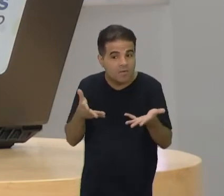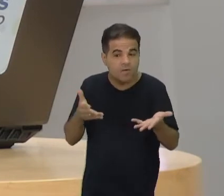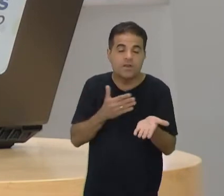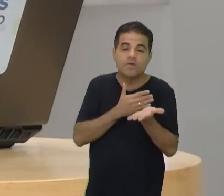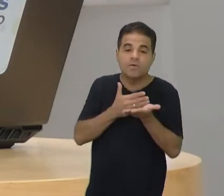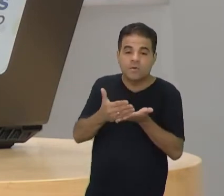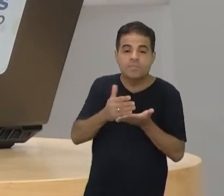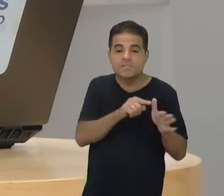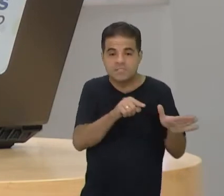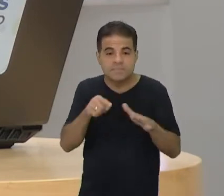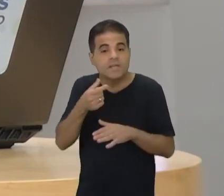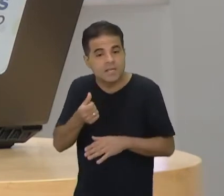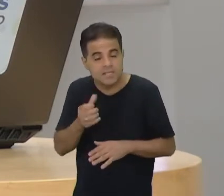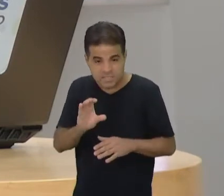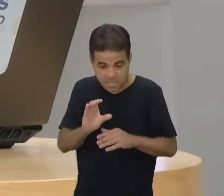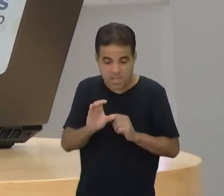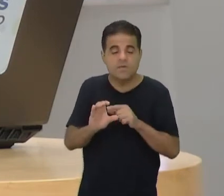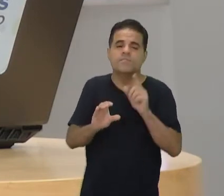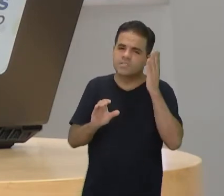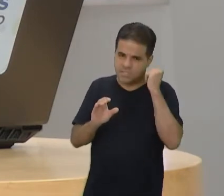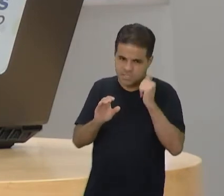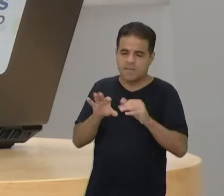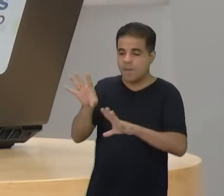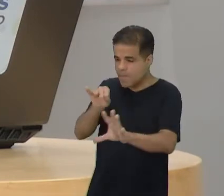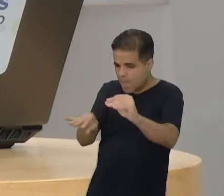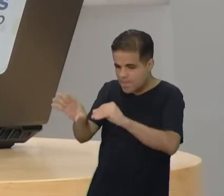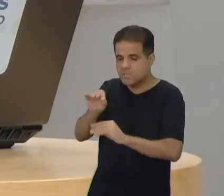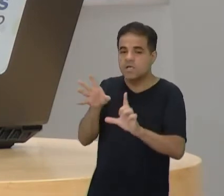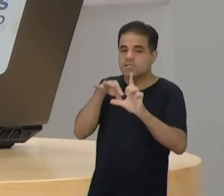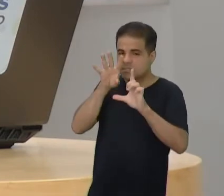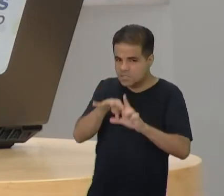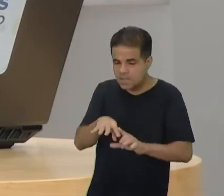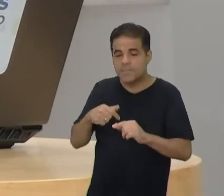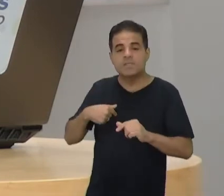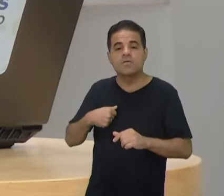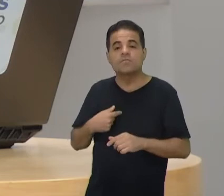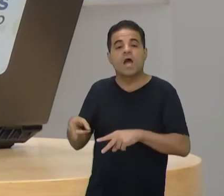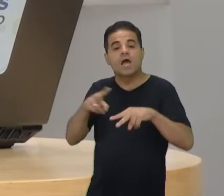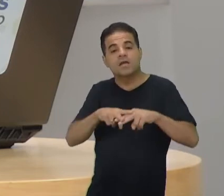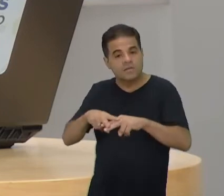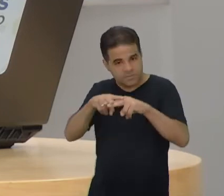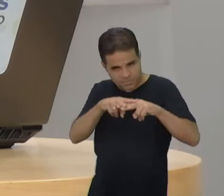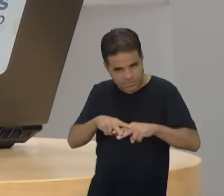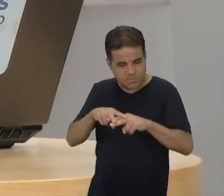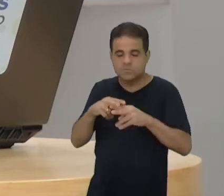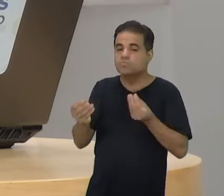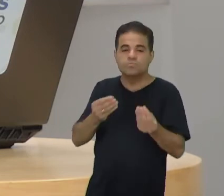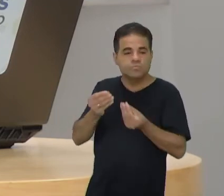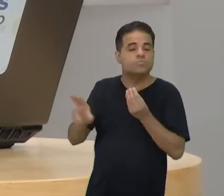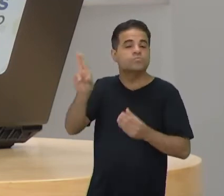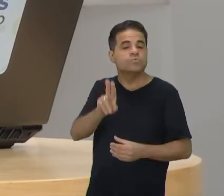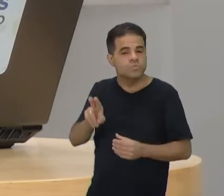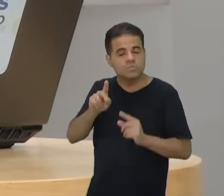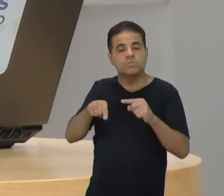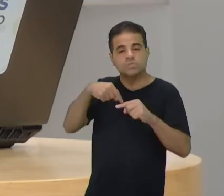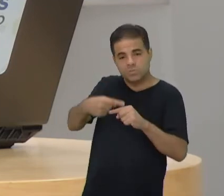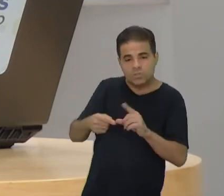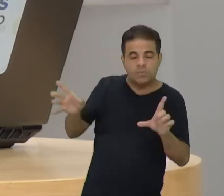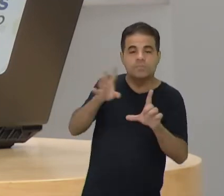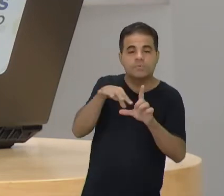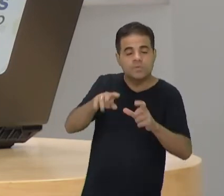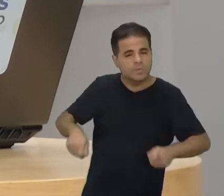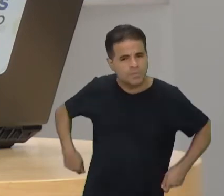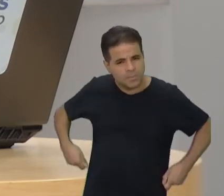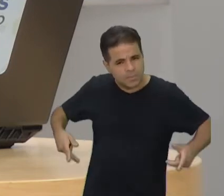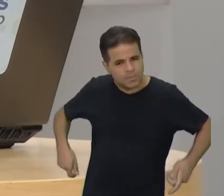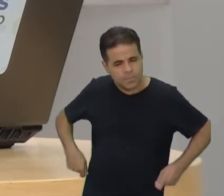como é a semana 6, eu sei que vocês já sabem mexer no Excel, mas eu vou estar retomando aí como a gente utiliza a planilha com os